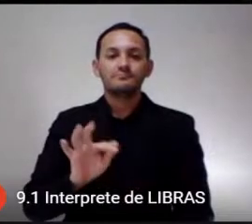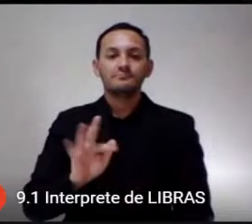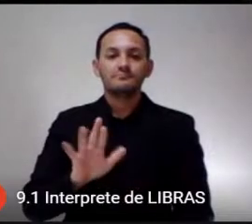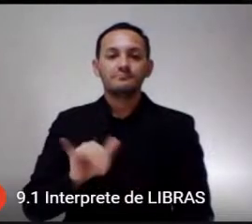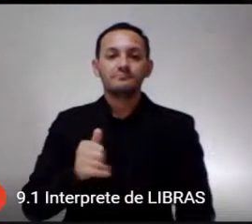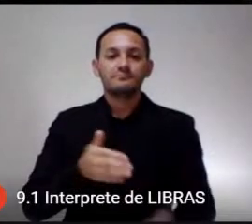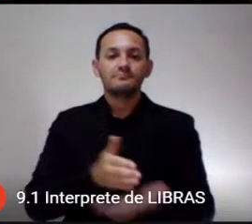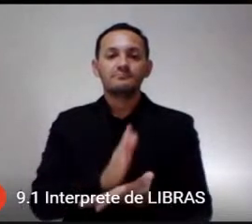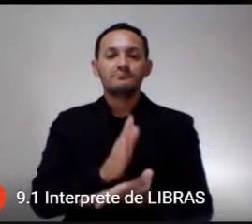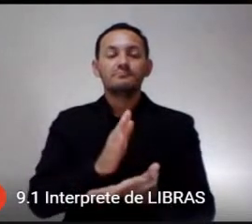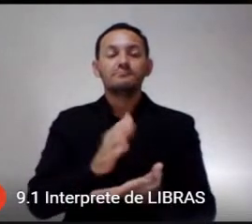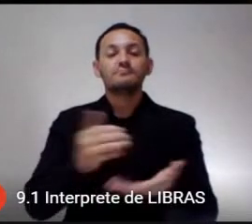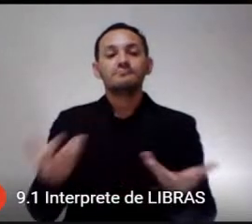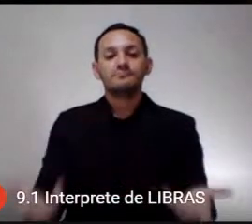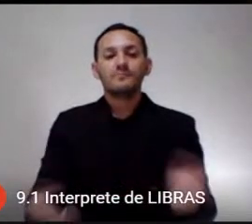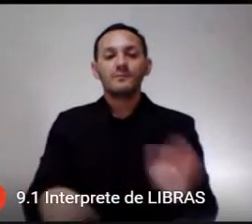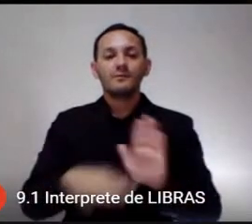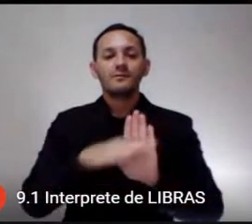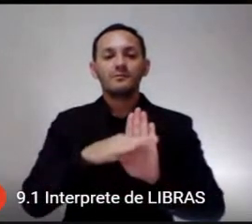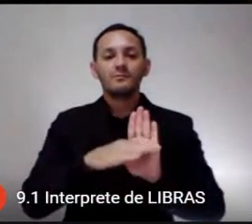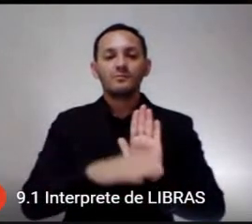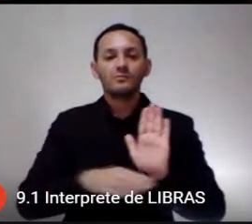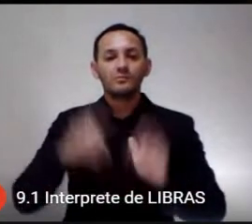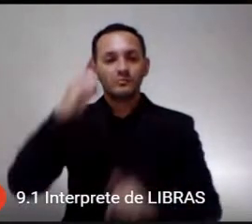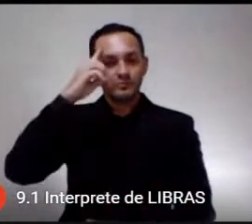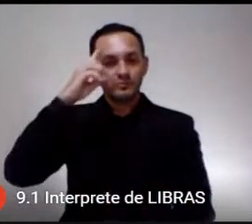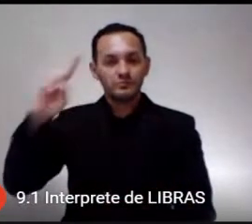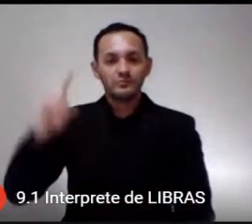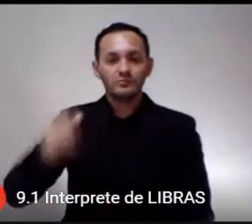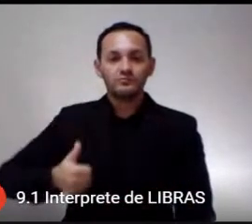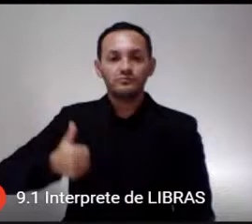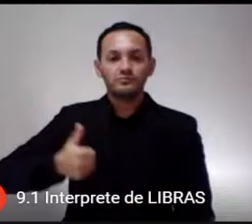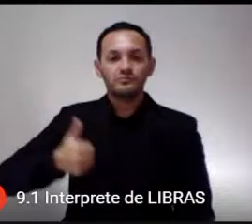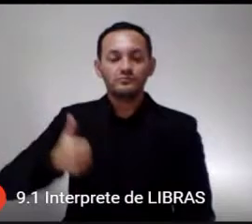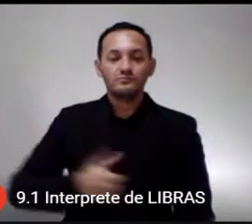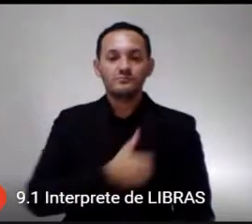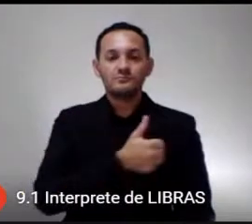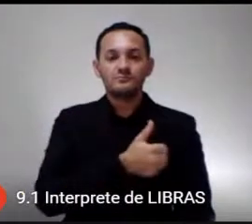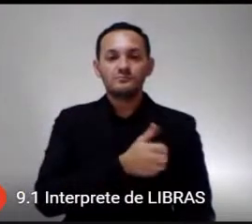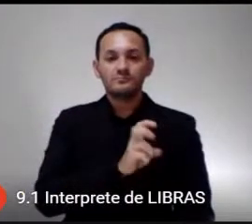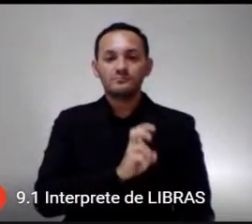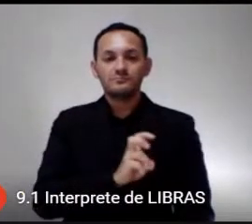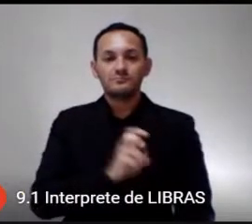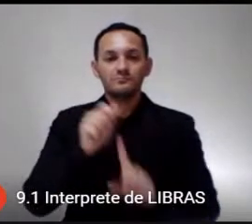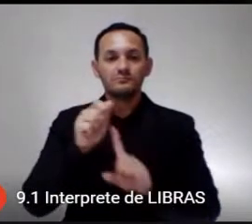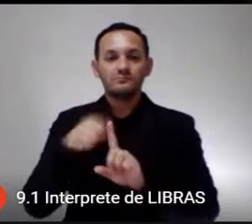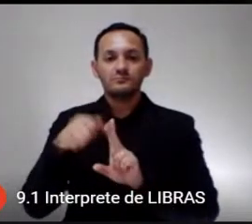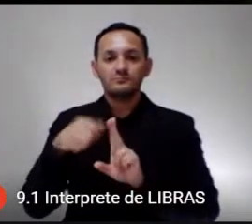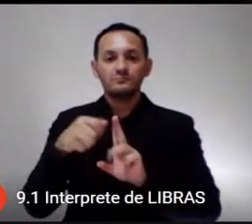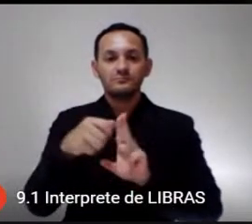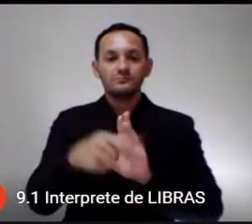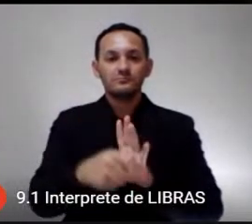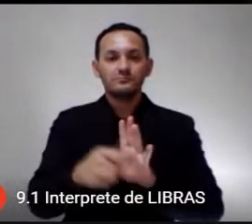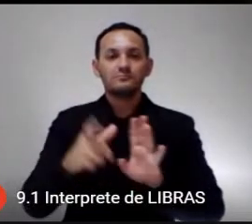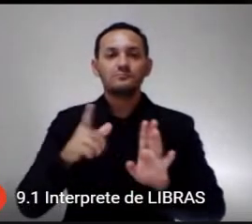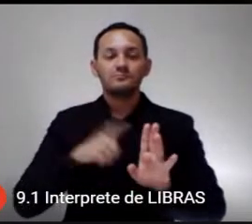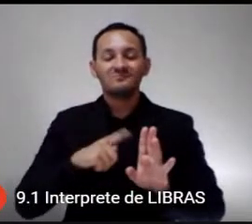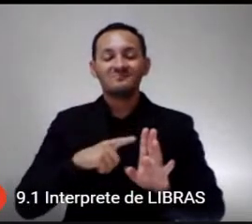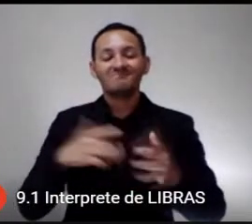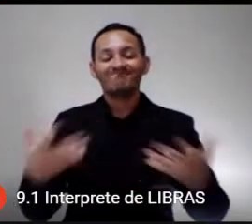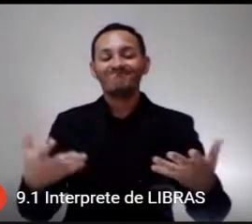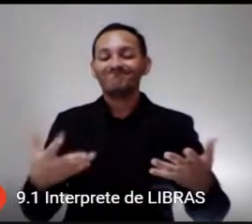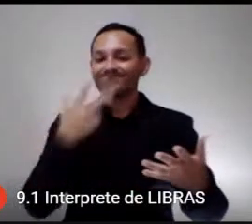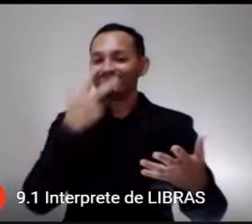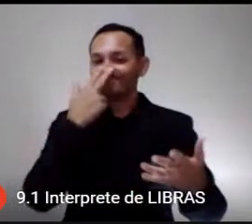das listas, considerando-se os dias 1º e 15 de cada mês, seria conceder um tratamento desigual